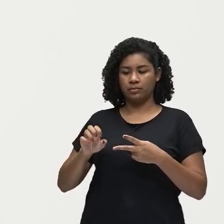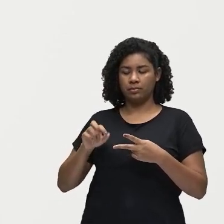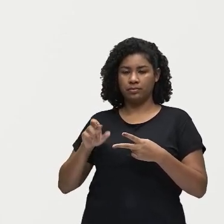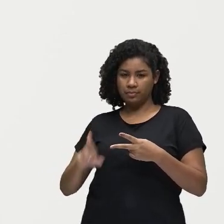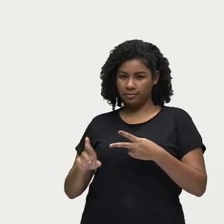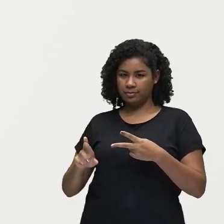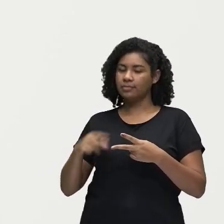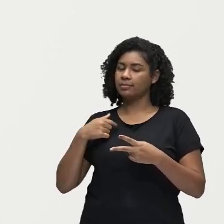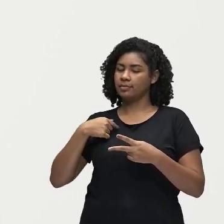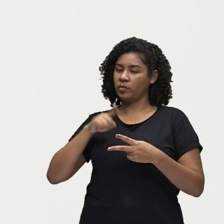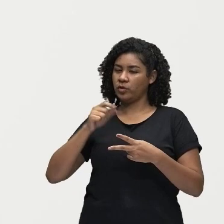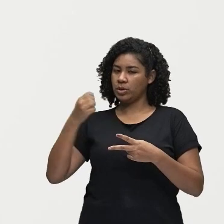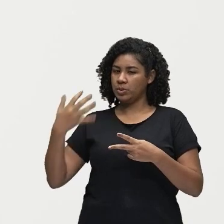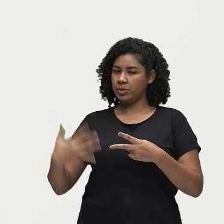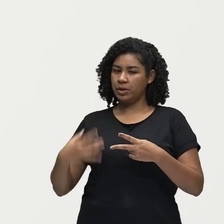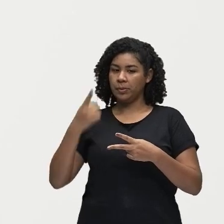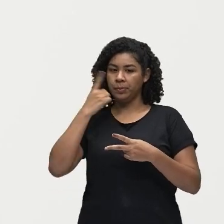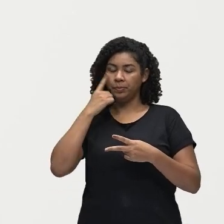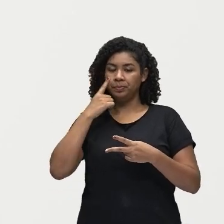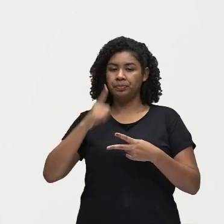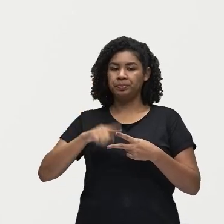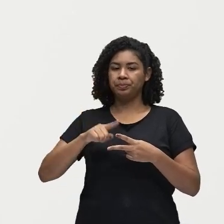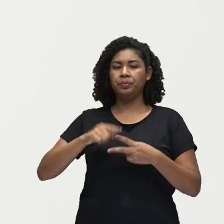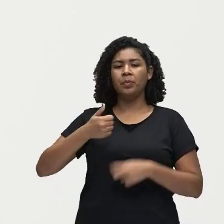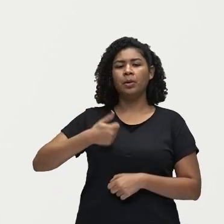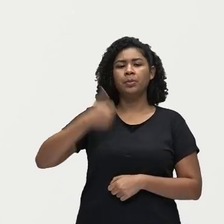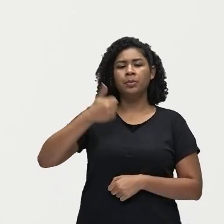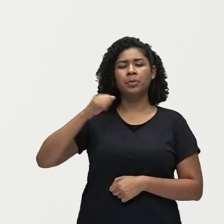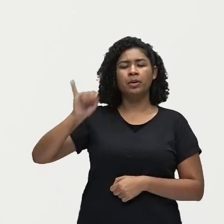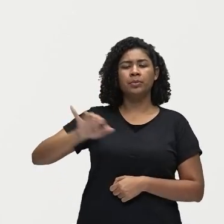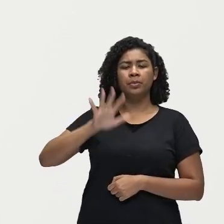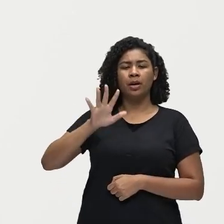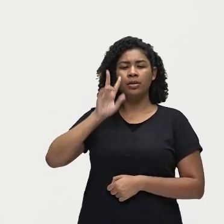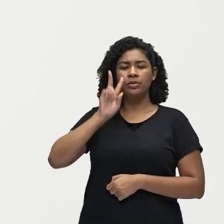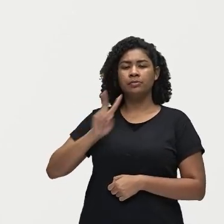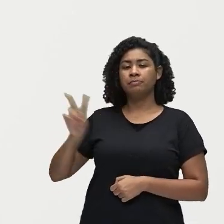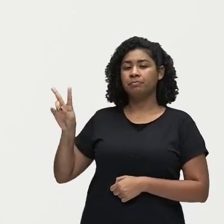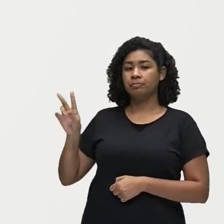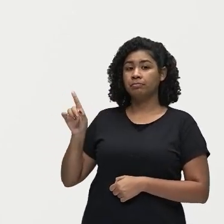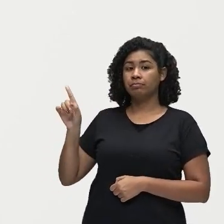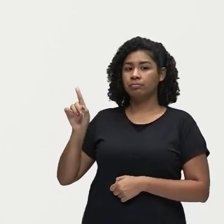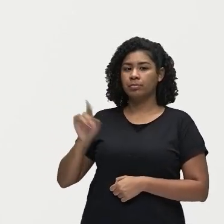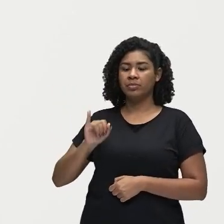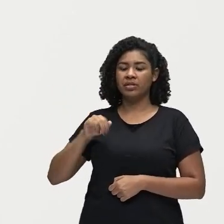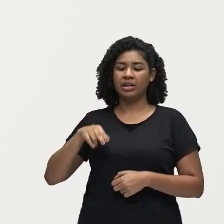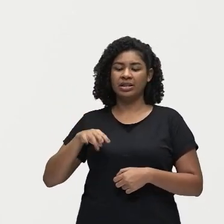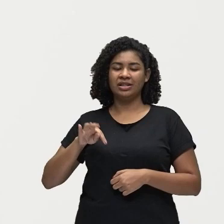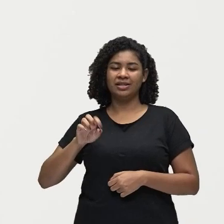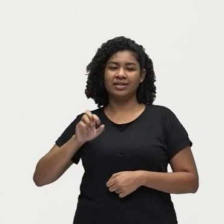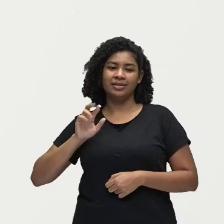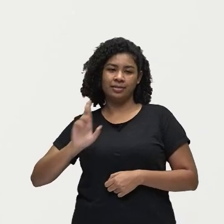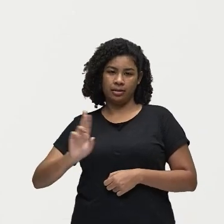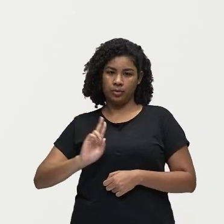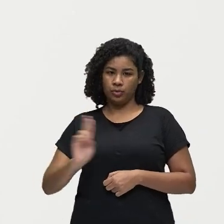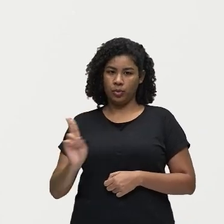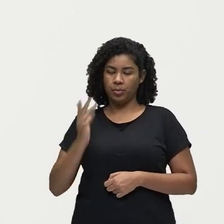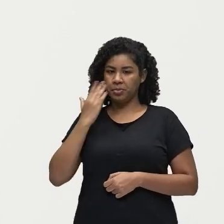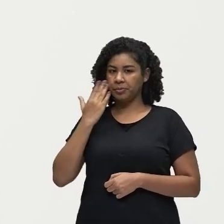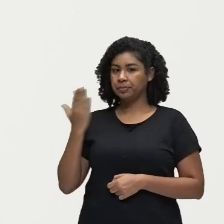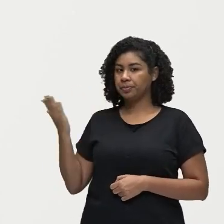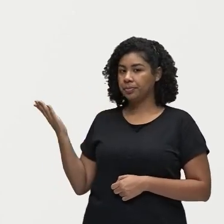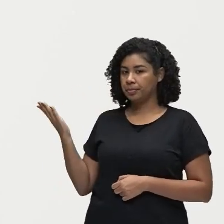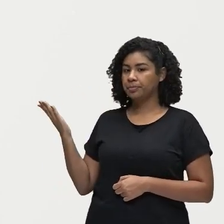interespecíficas. Nessa primeira imagem, eu trago para vocês uma relação interespecífica. Se eu estou falando que